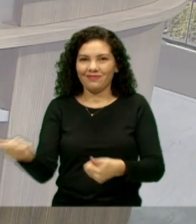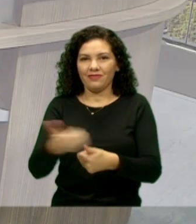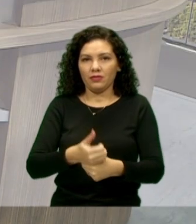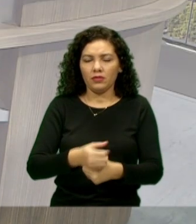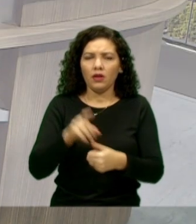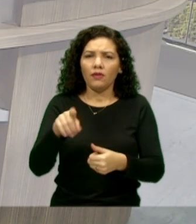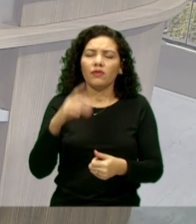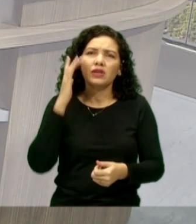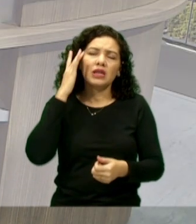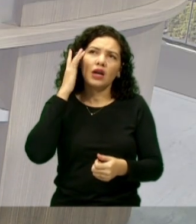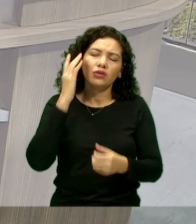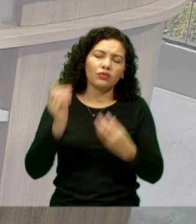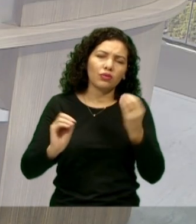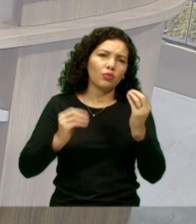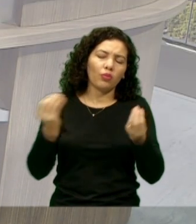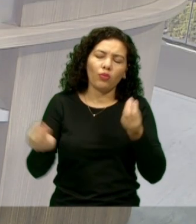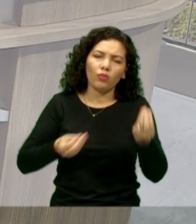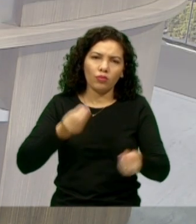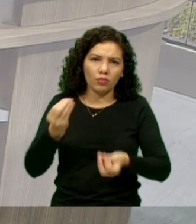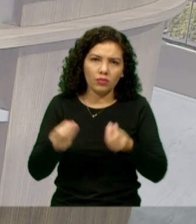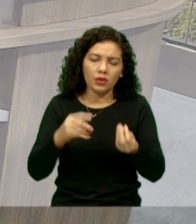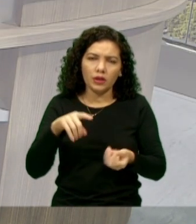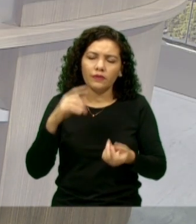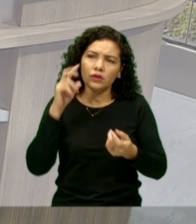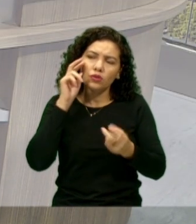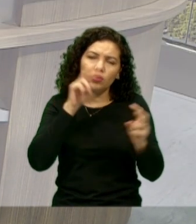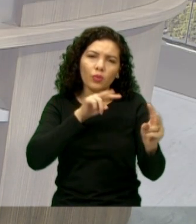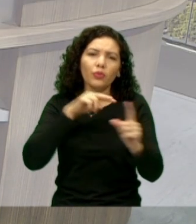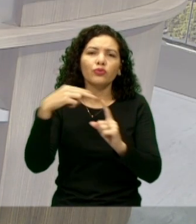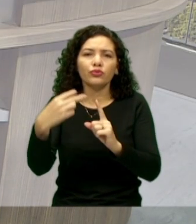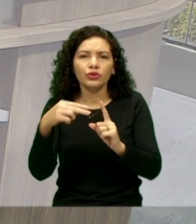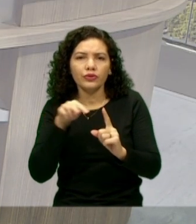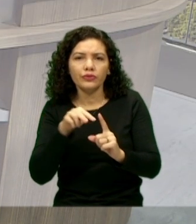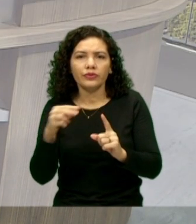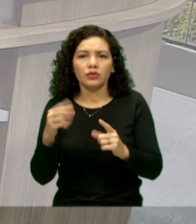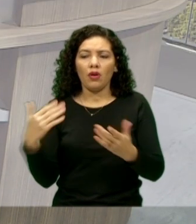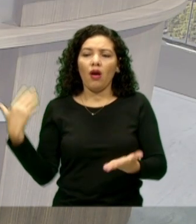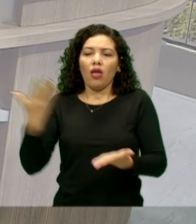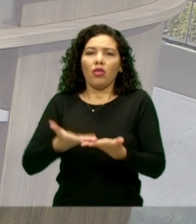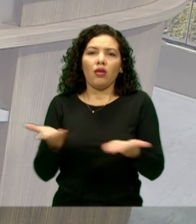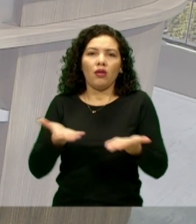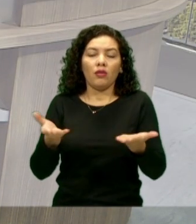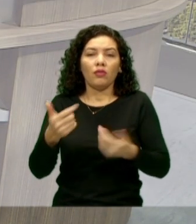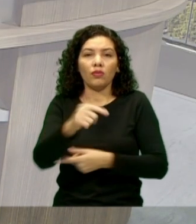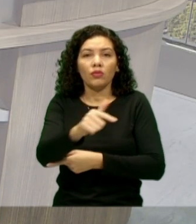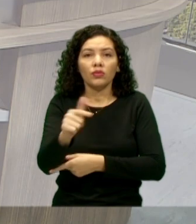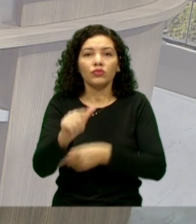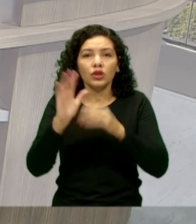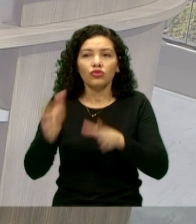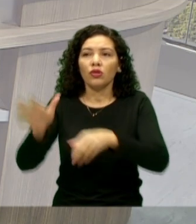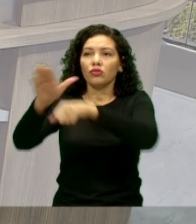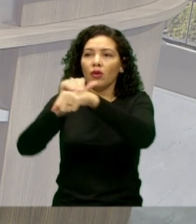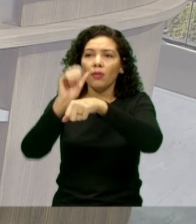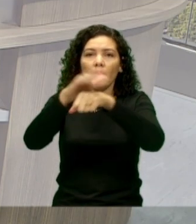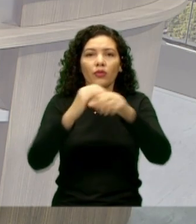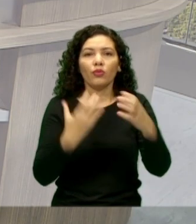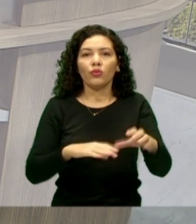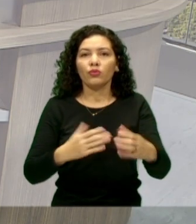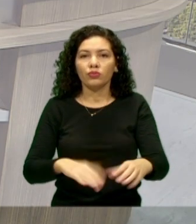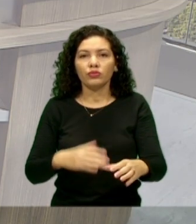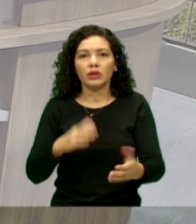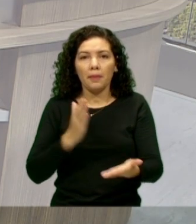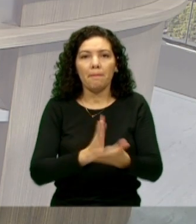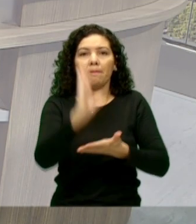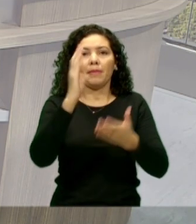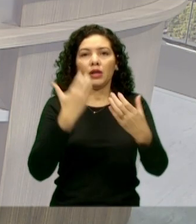vocês? Como é que vocês encaram isso, por exemplo, de até agora não terem sido realmente já chamados todos os que